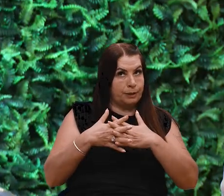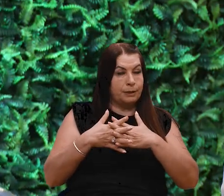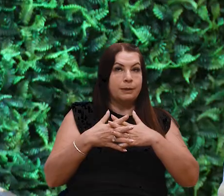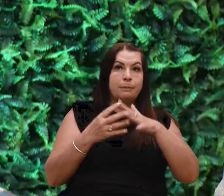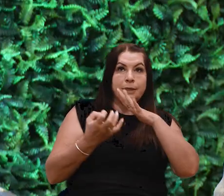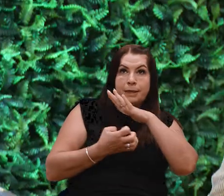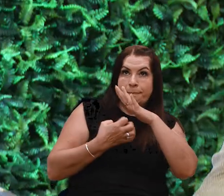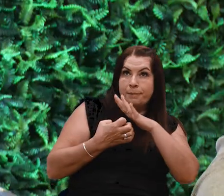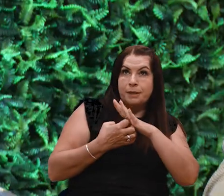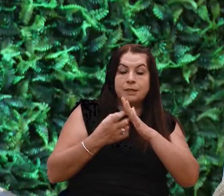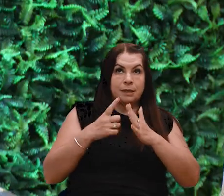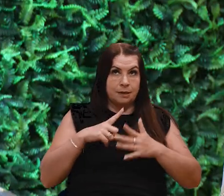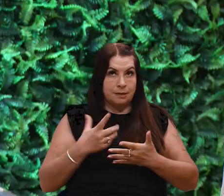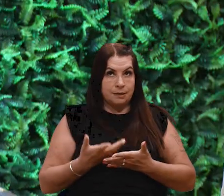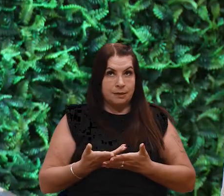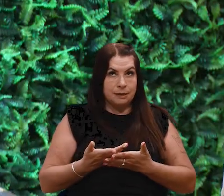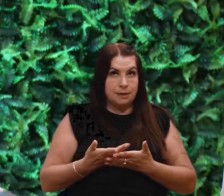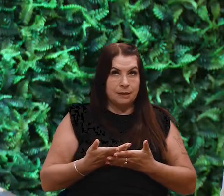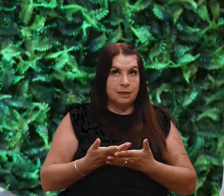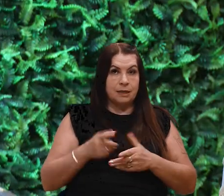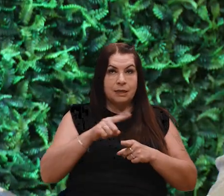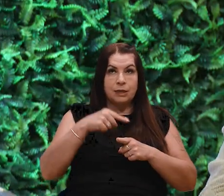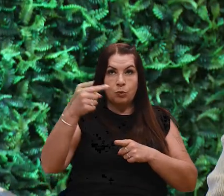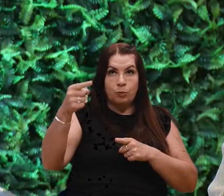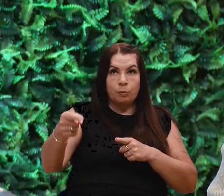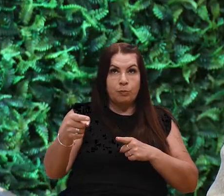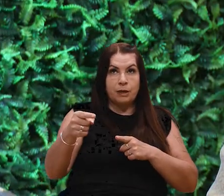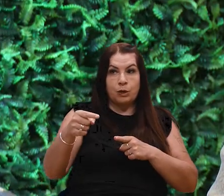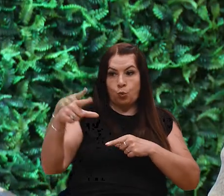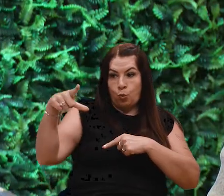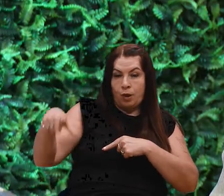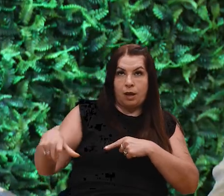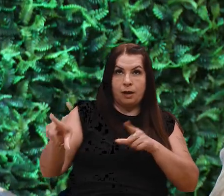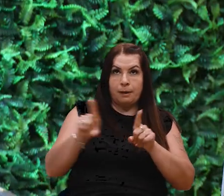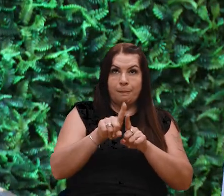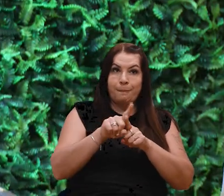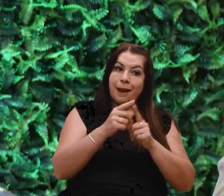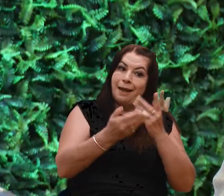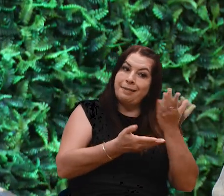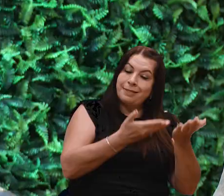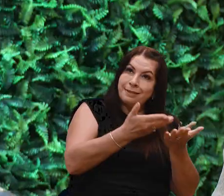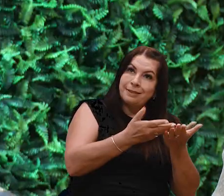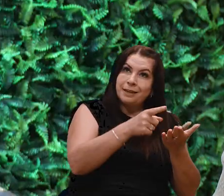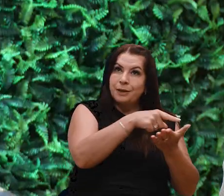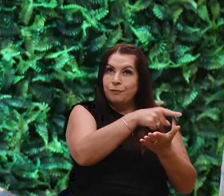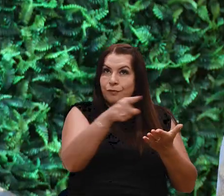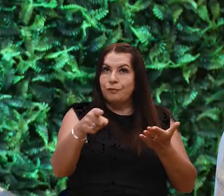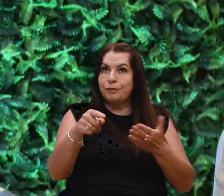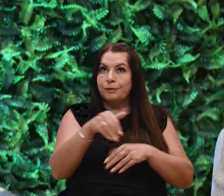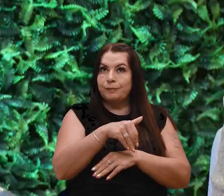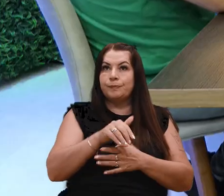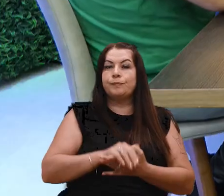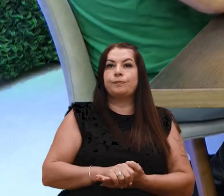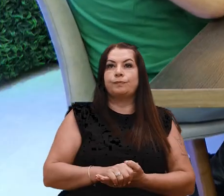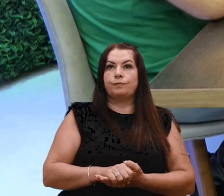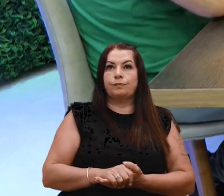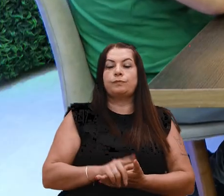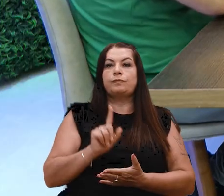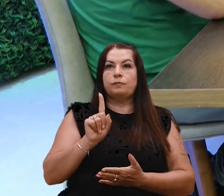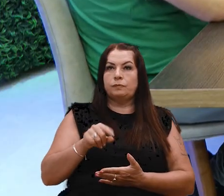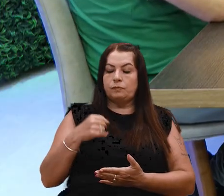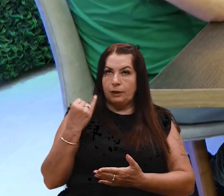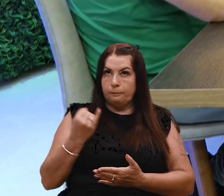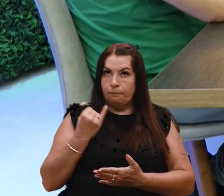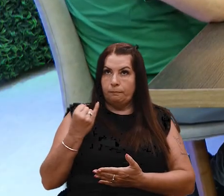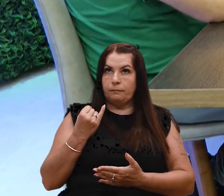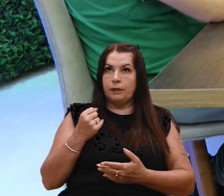porque ele acaba tendo que sobrecarregar em uma praça para poder atender as demais vias. E é importante, né, que a